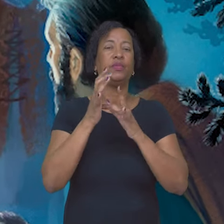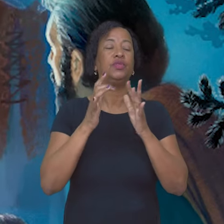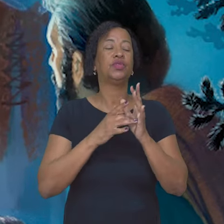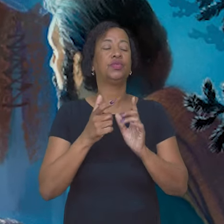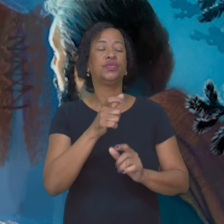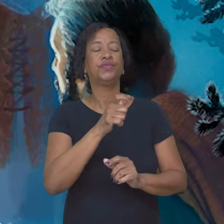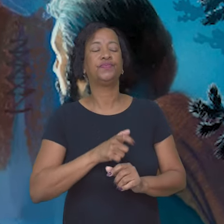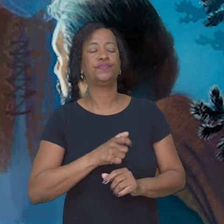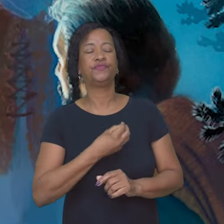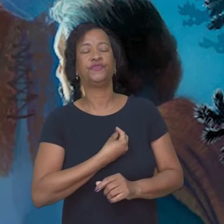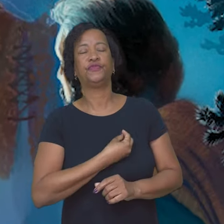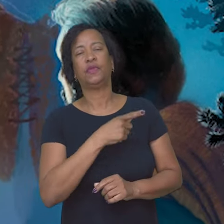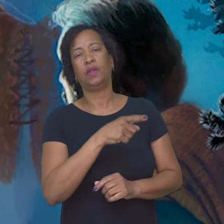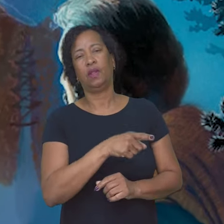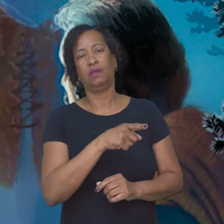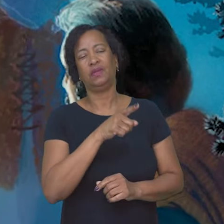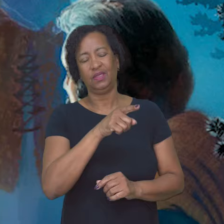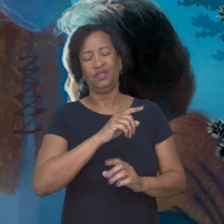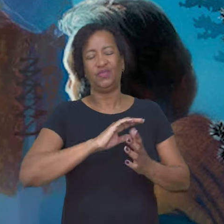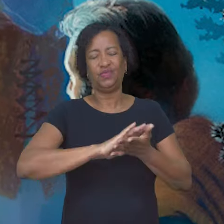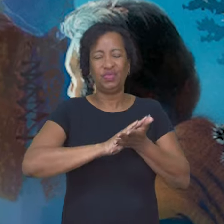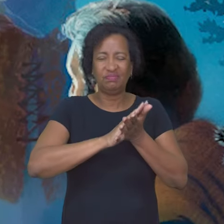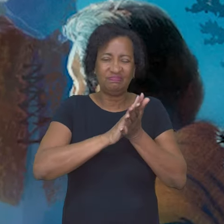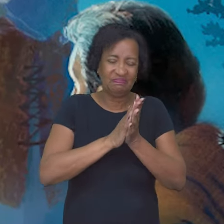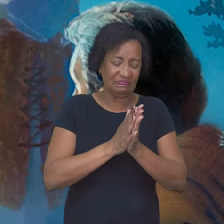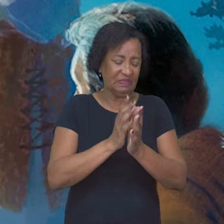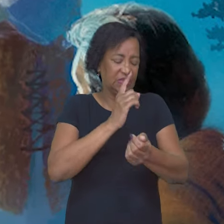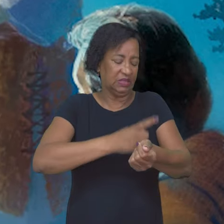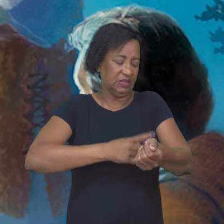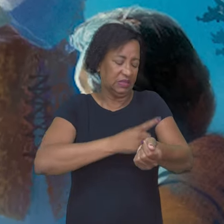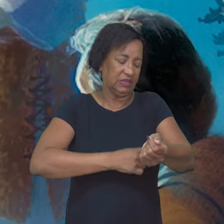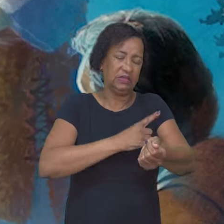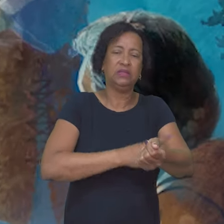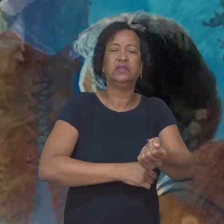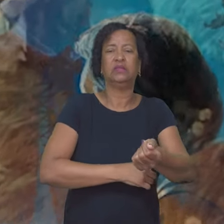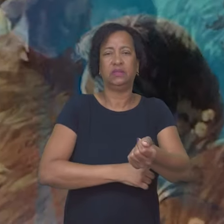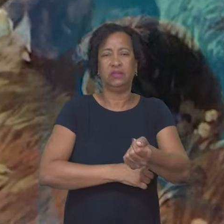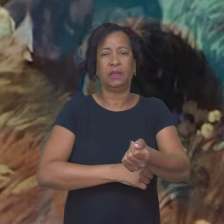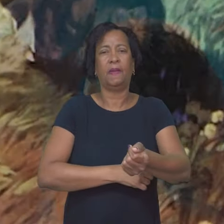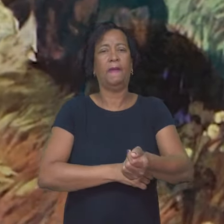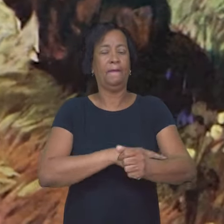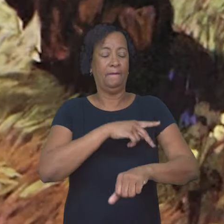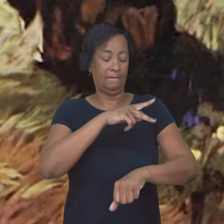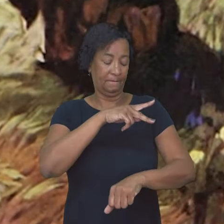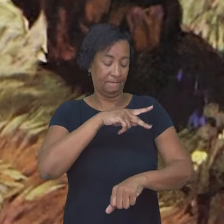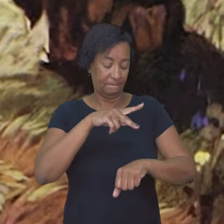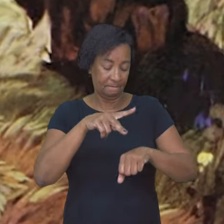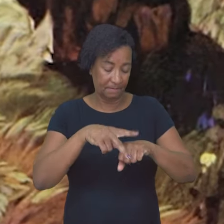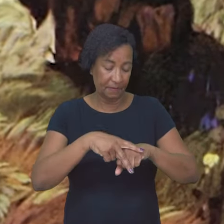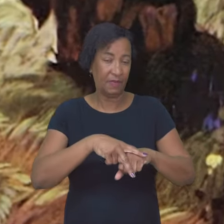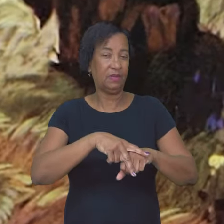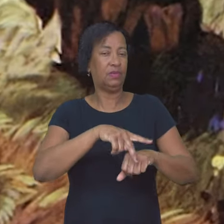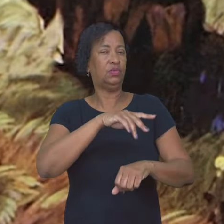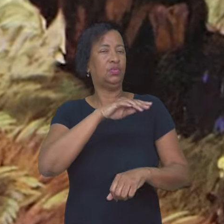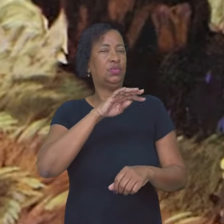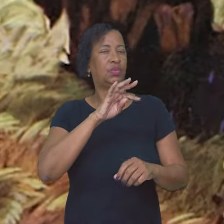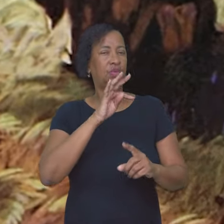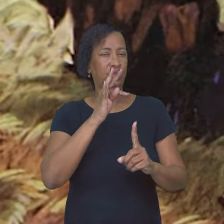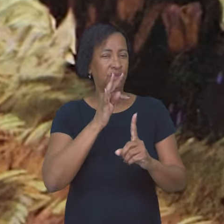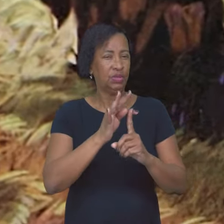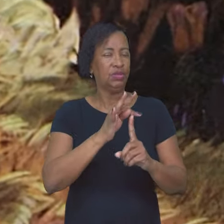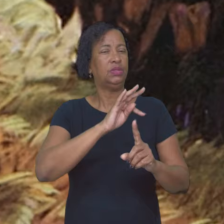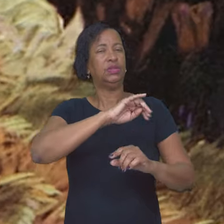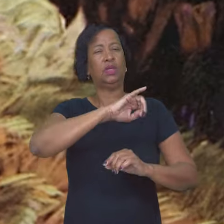lá Jesus foi transfigurado Pedro Tiago E João também estavam lá quando Pedro vê Moisés Elias e Jesus